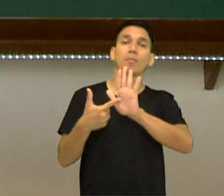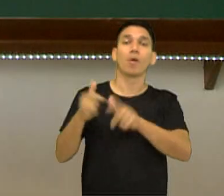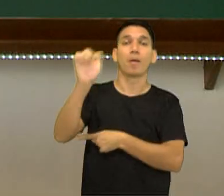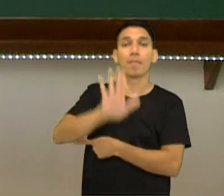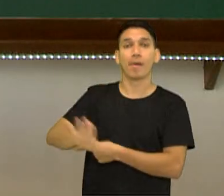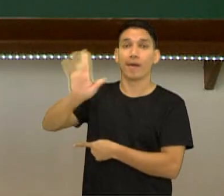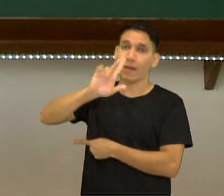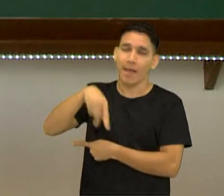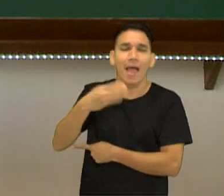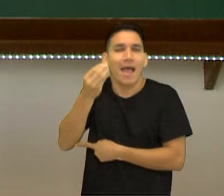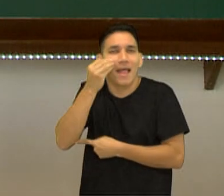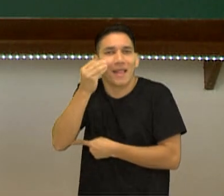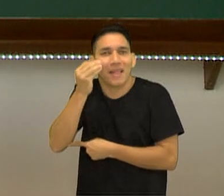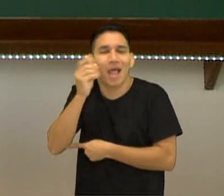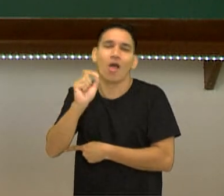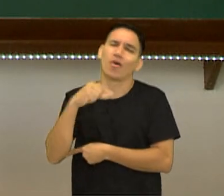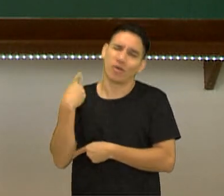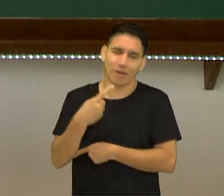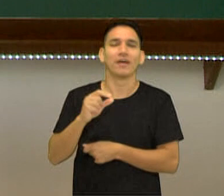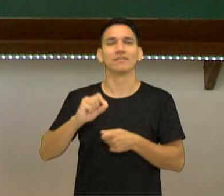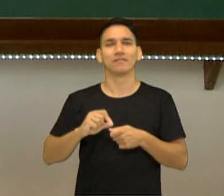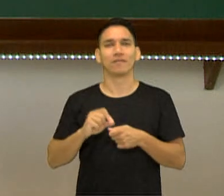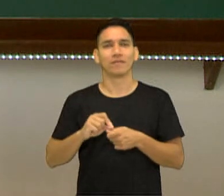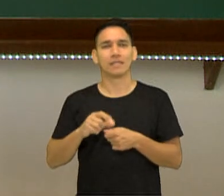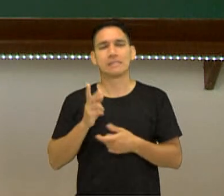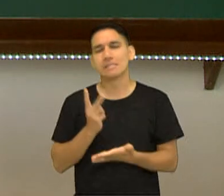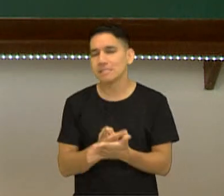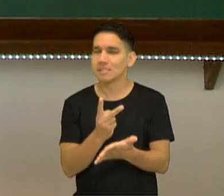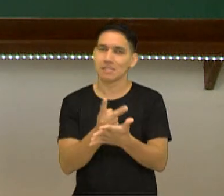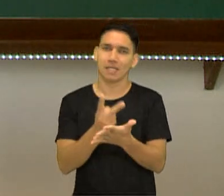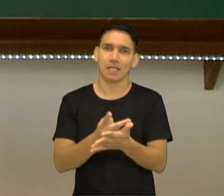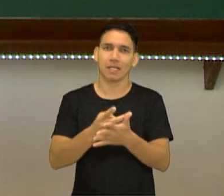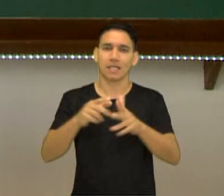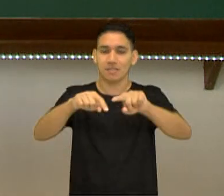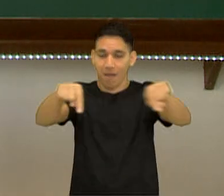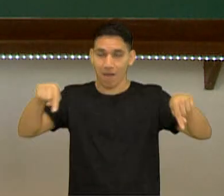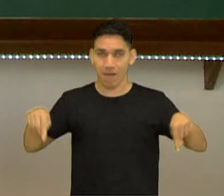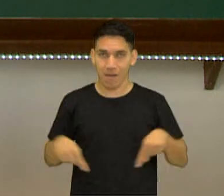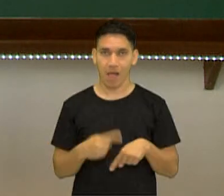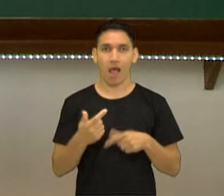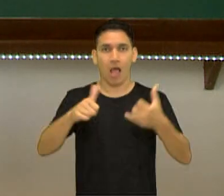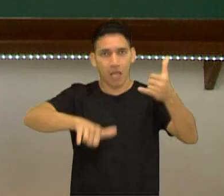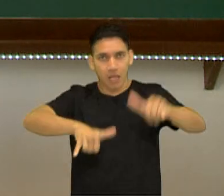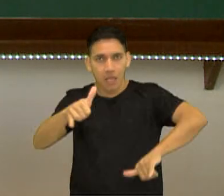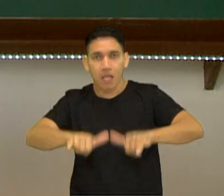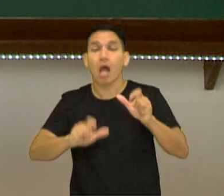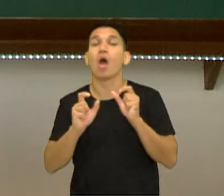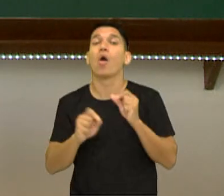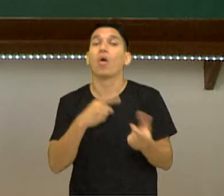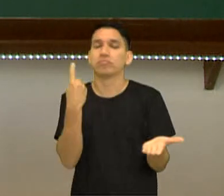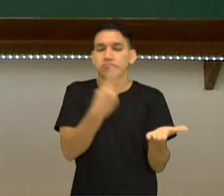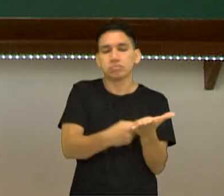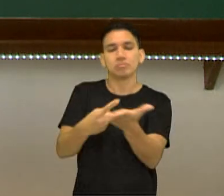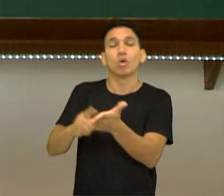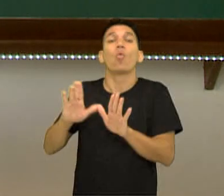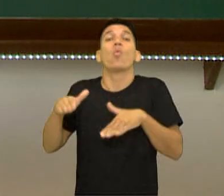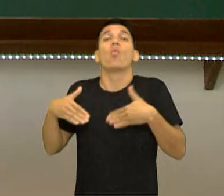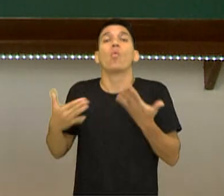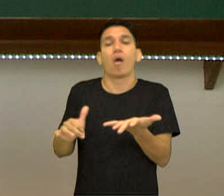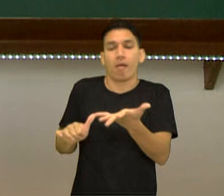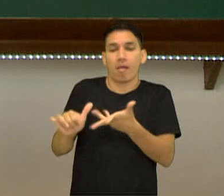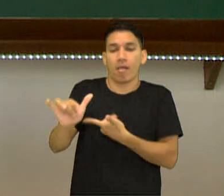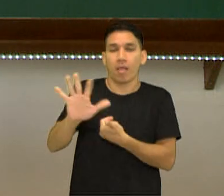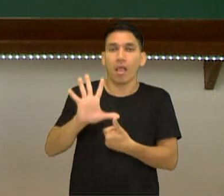um teste que a gente faz com muita frequência aí nos laboratórios de química para determinar quais são os elementos que estão em